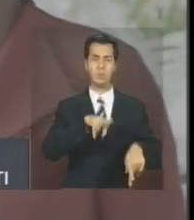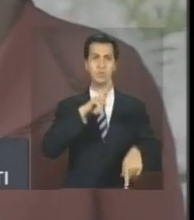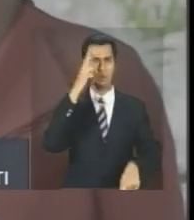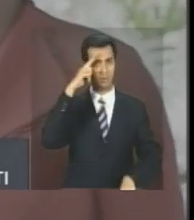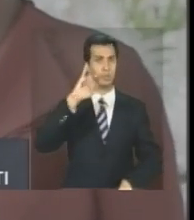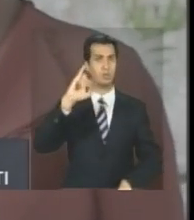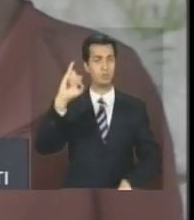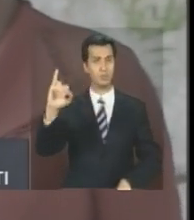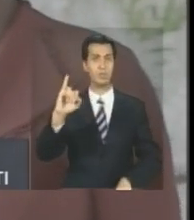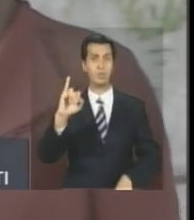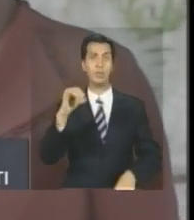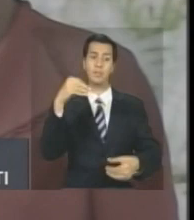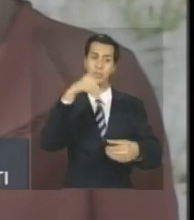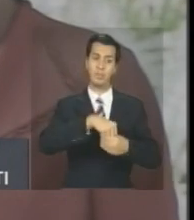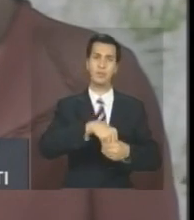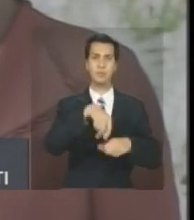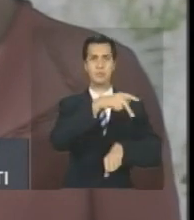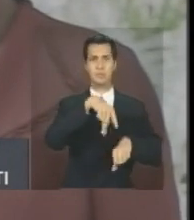próprio Haiti.